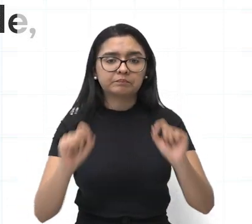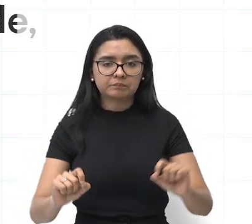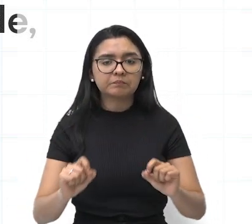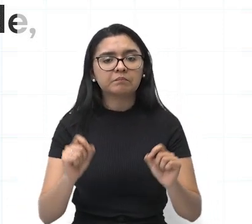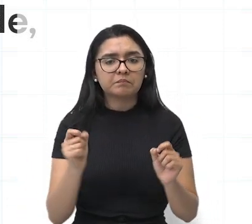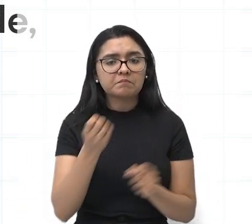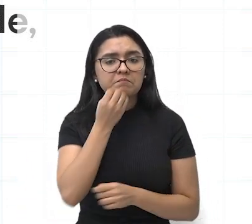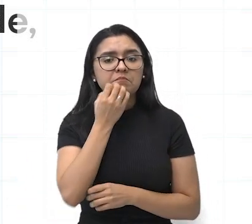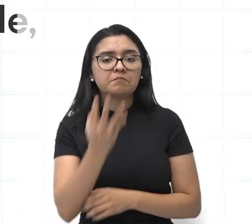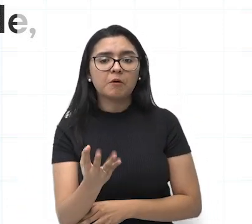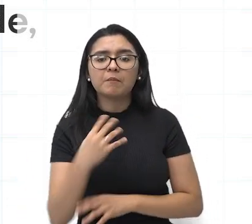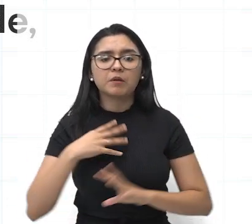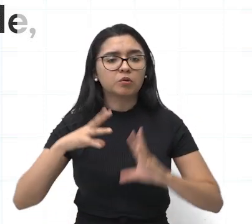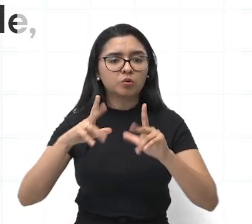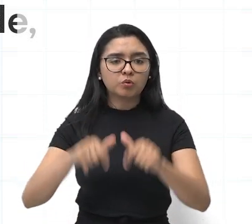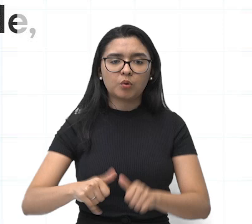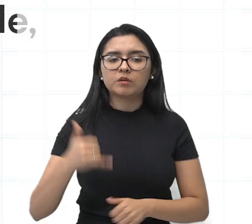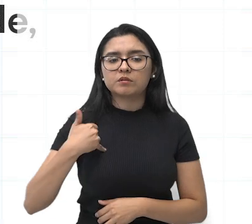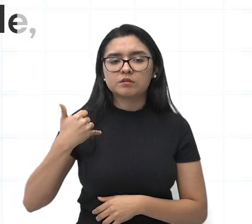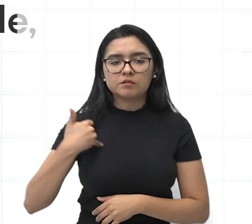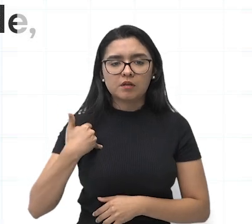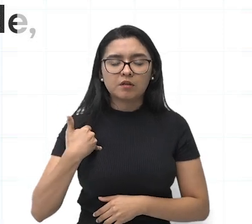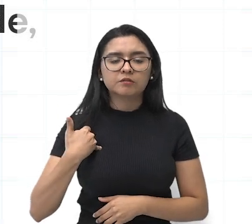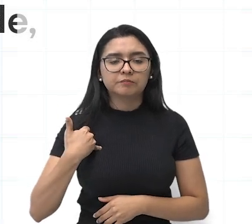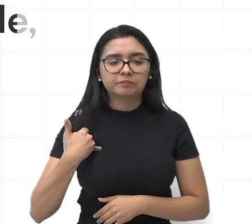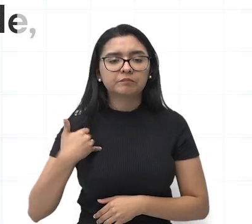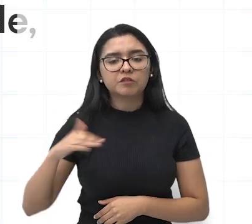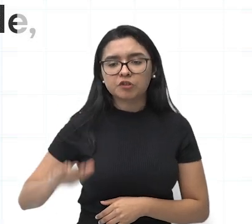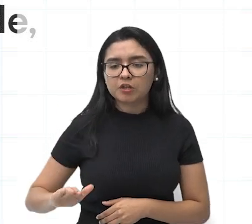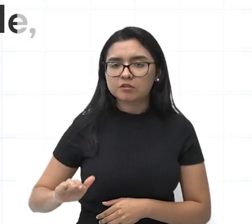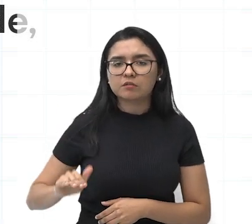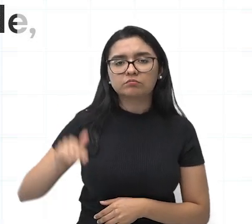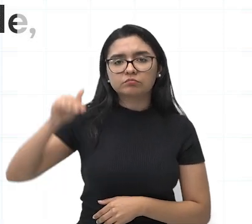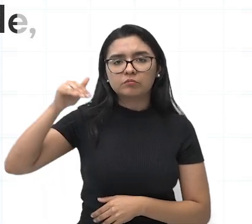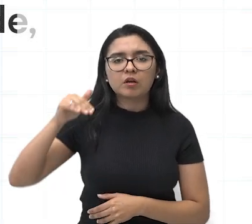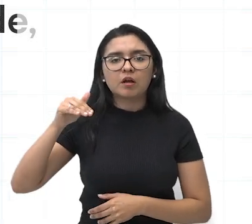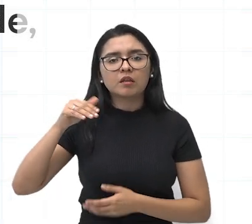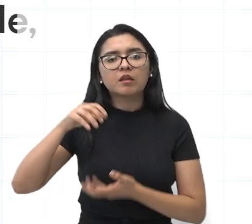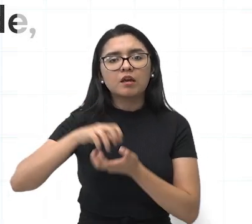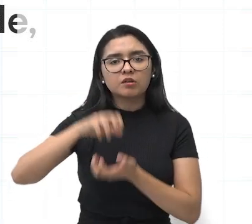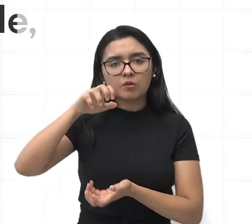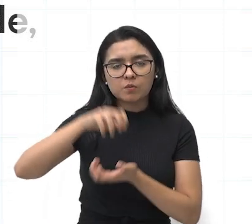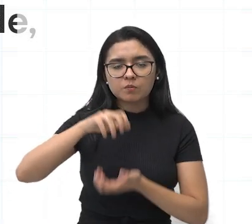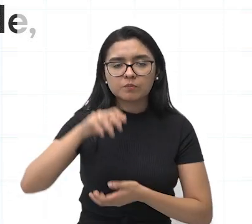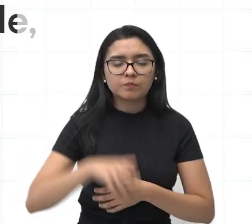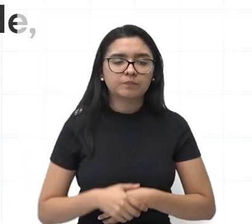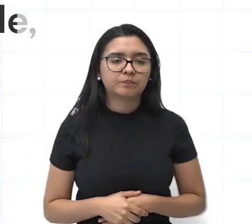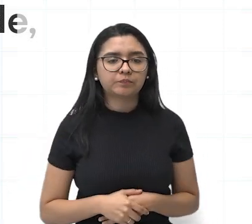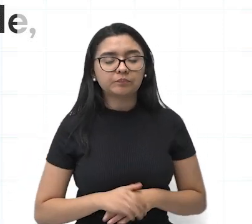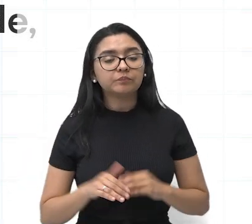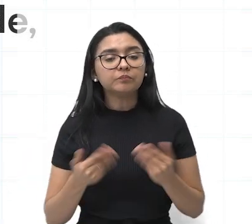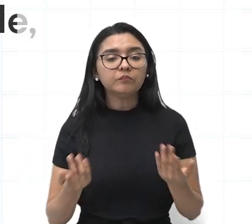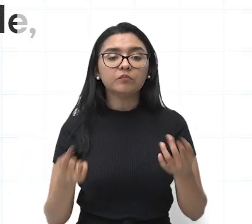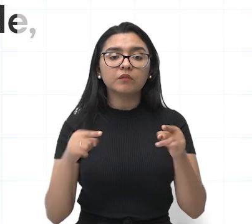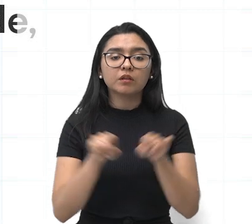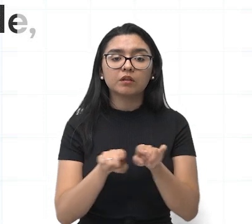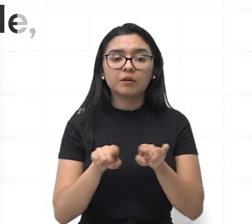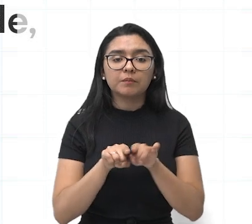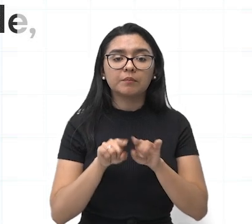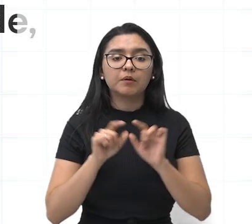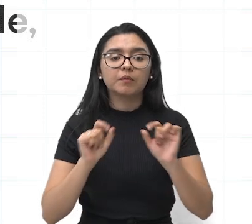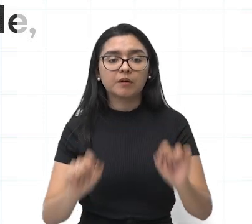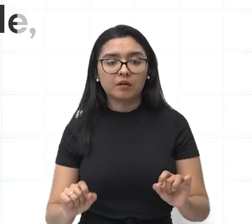impacto ideal para todas as idades, desde crianças até idosos. Além